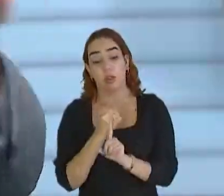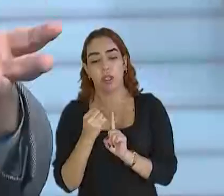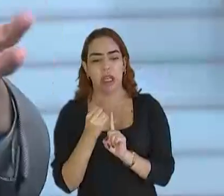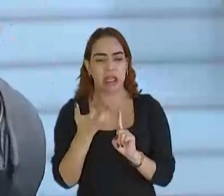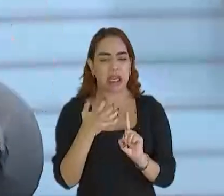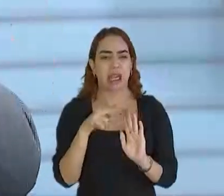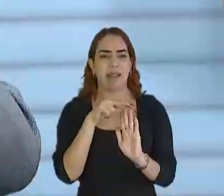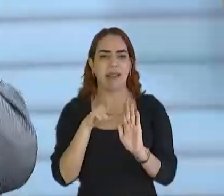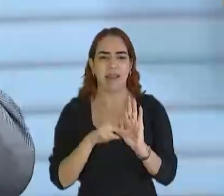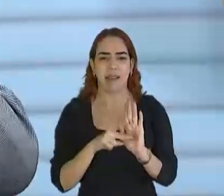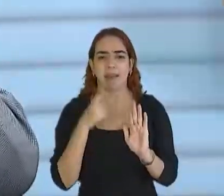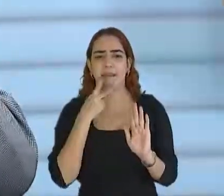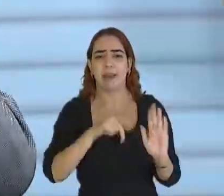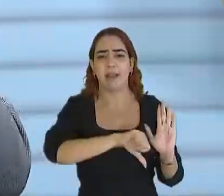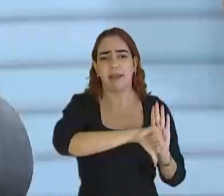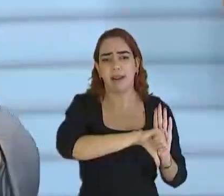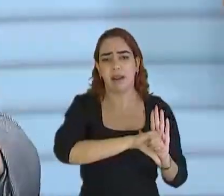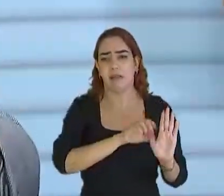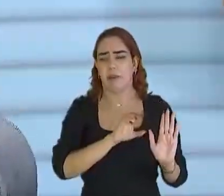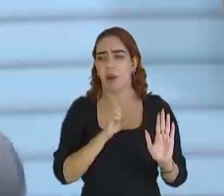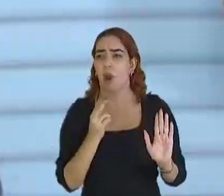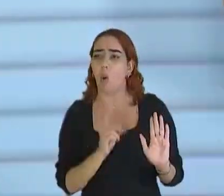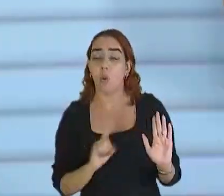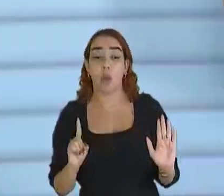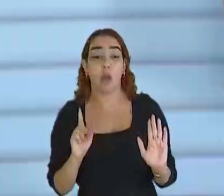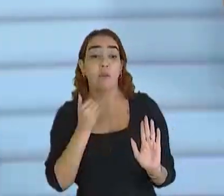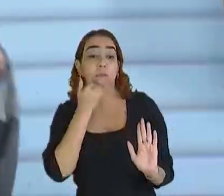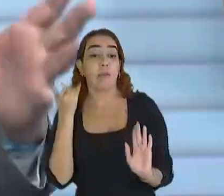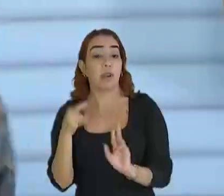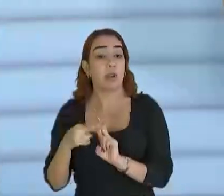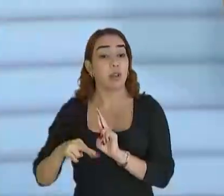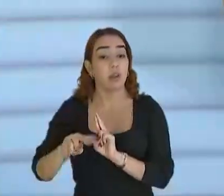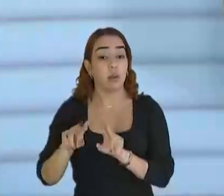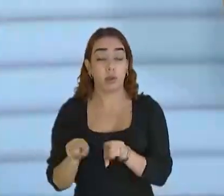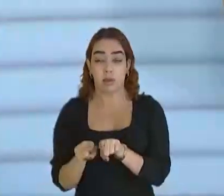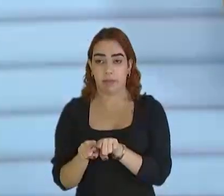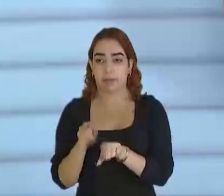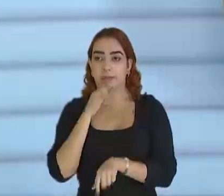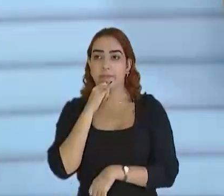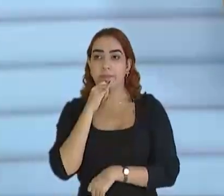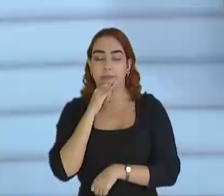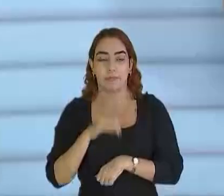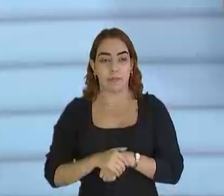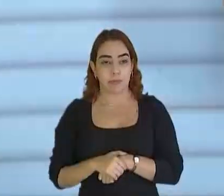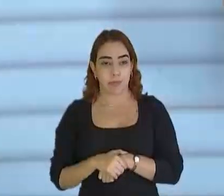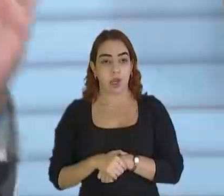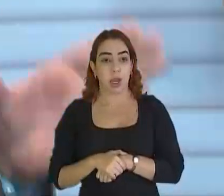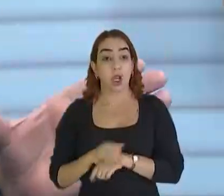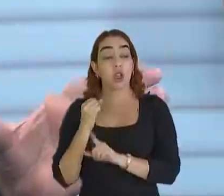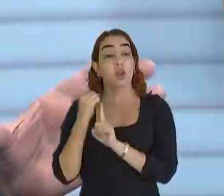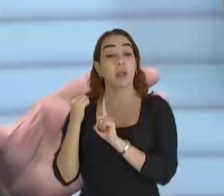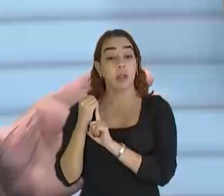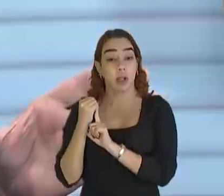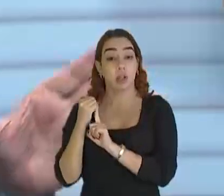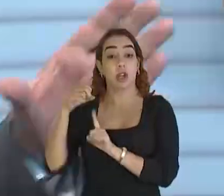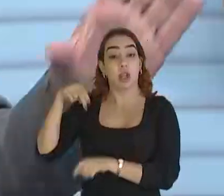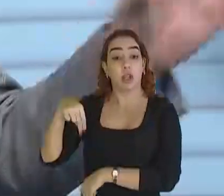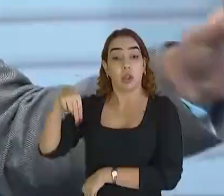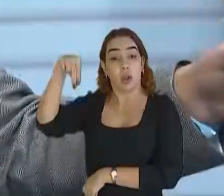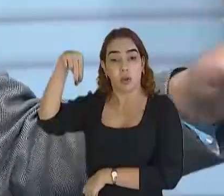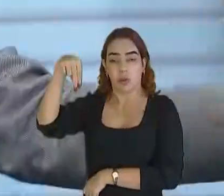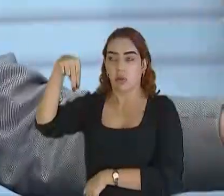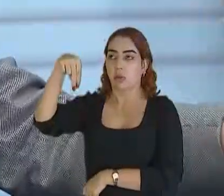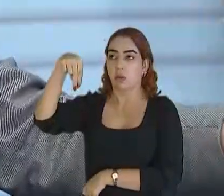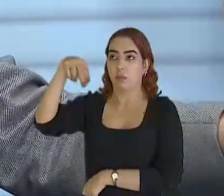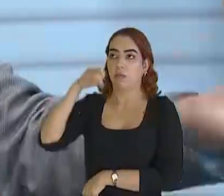o medicinal ou religioso desses psicoativos. Por exemplo, as sociedades nórdicas é um monopólio do sistema, por exemplo, no